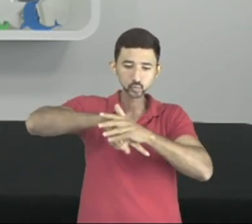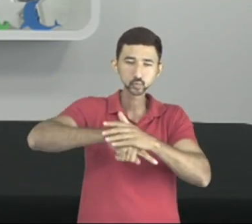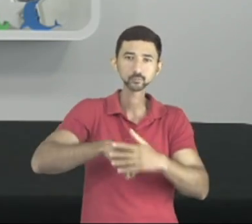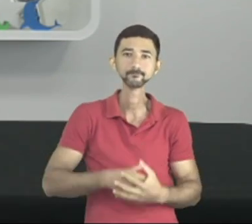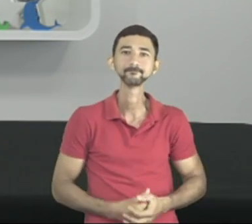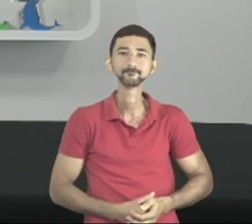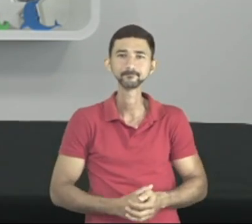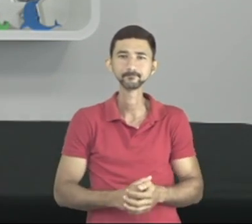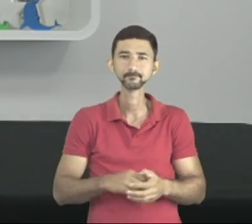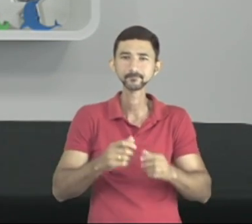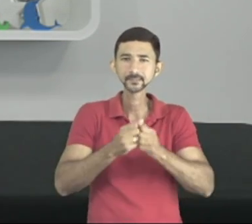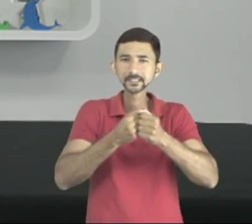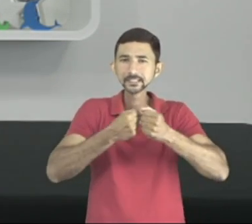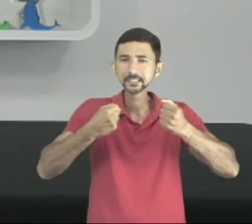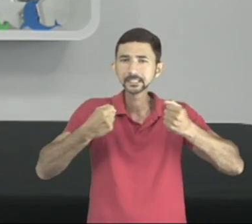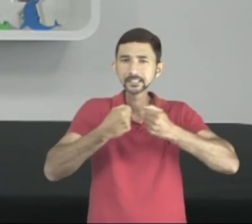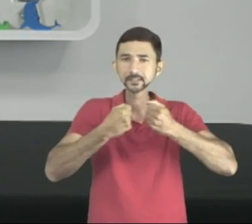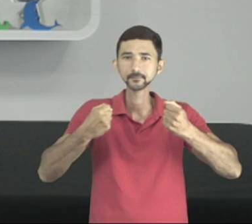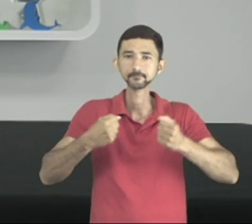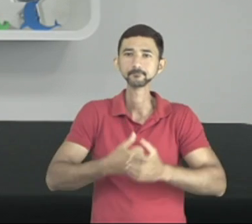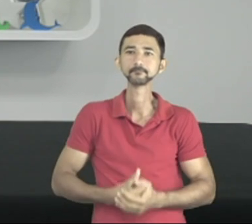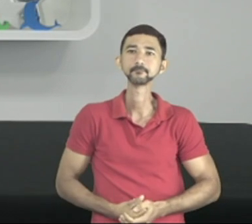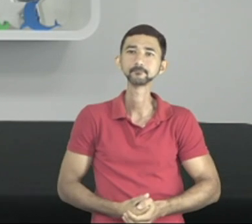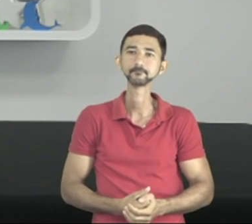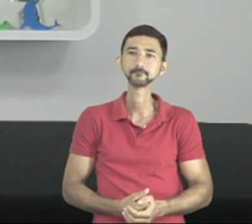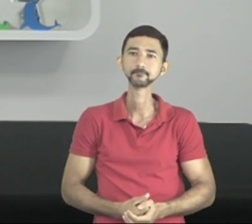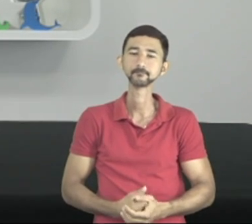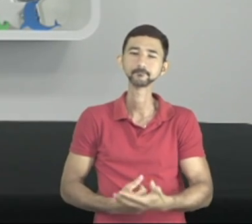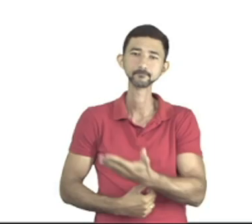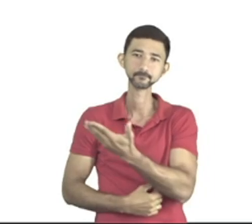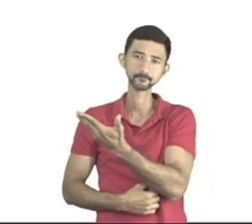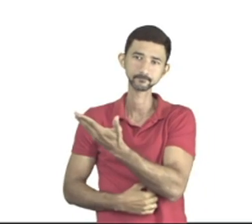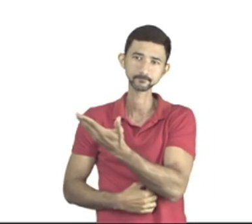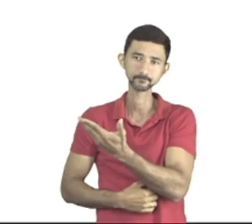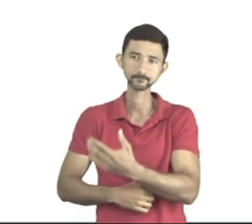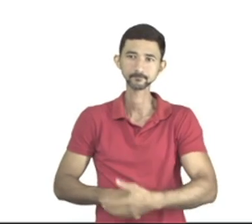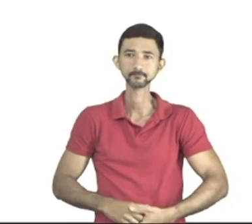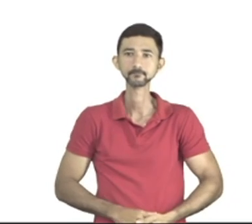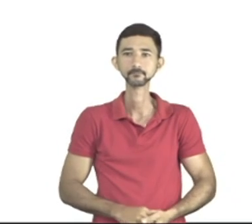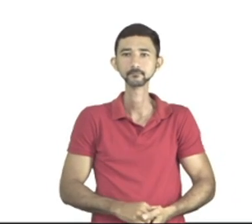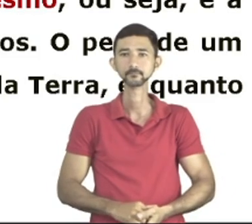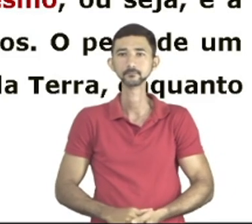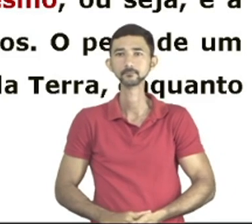é elasticidade também. Então vamos lá, vamos acompanhar aqui o nosso slide.